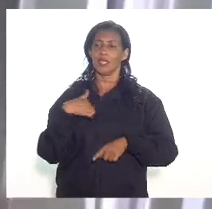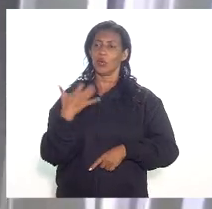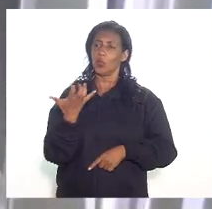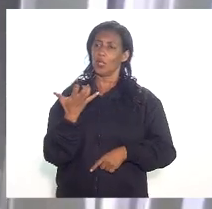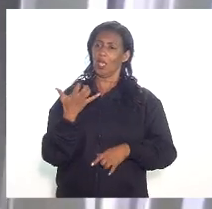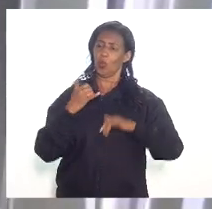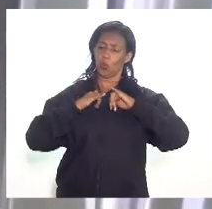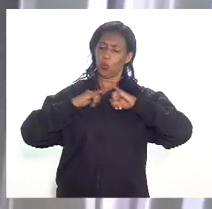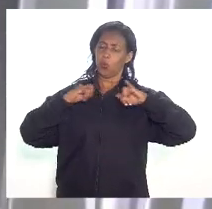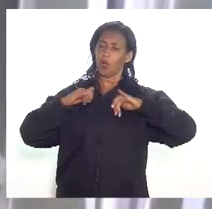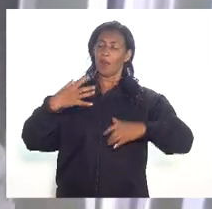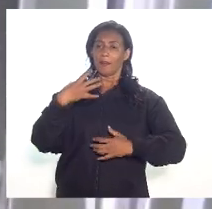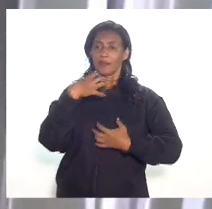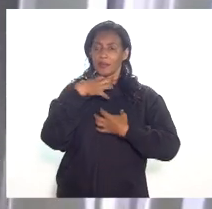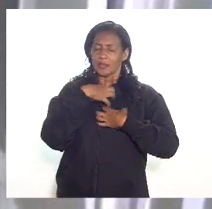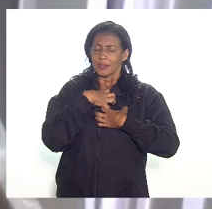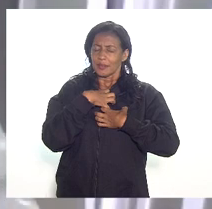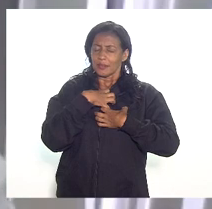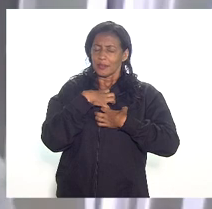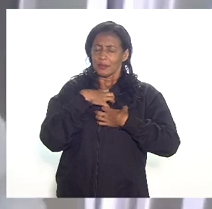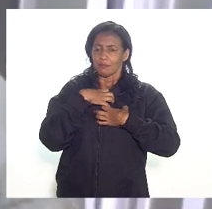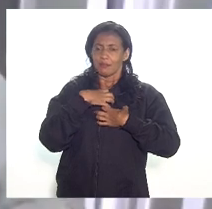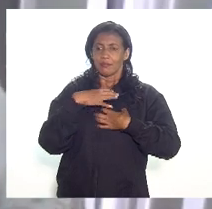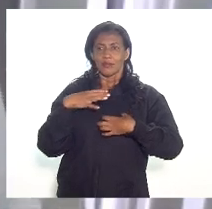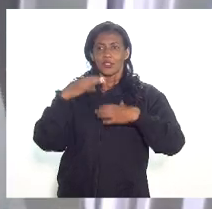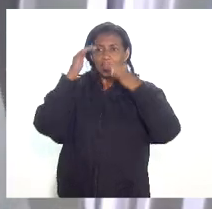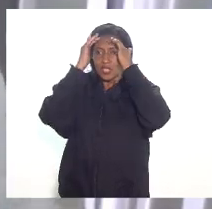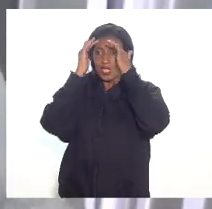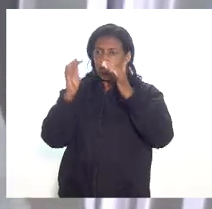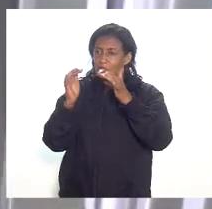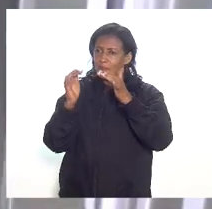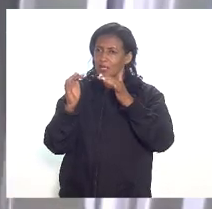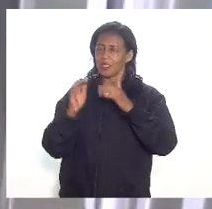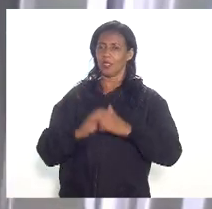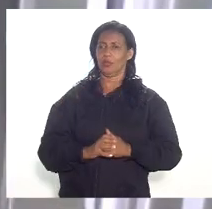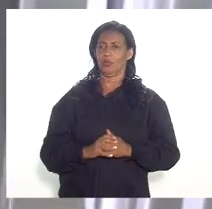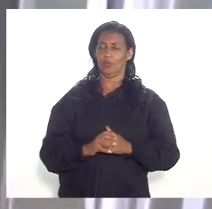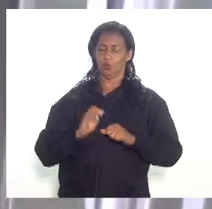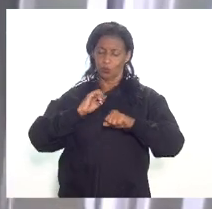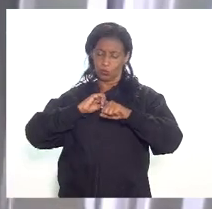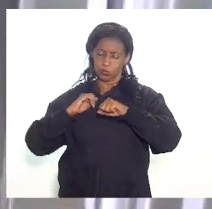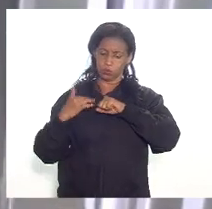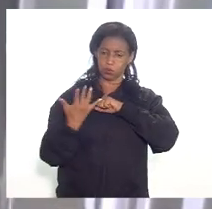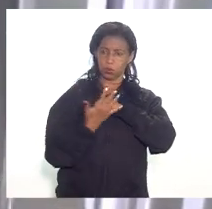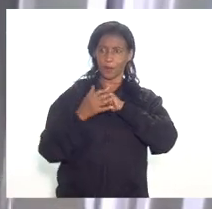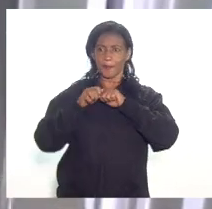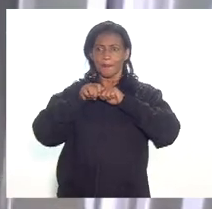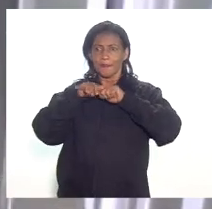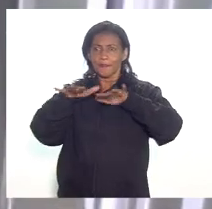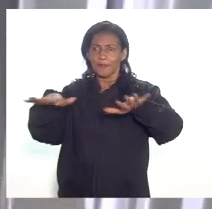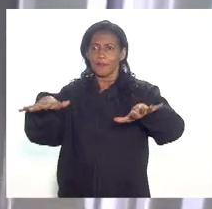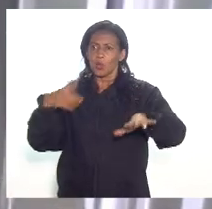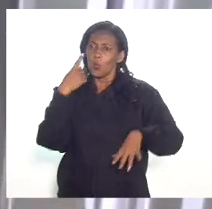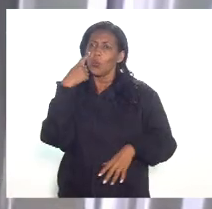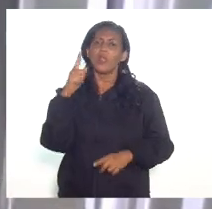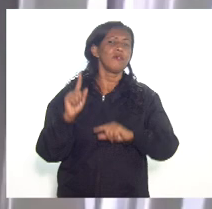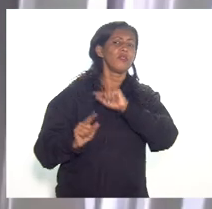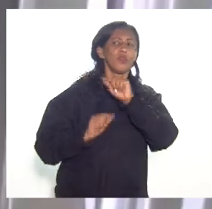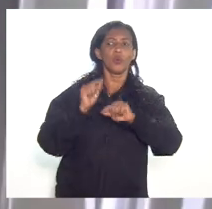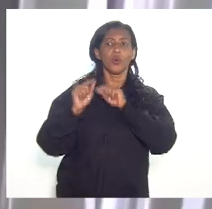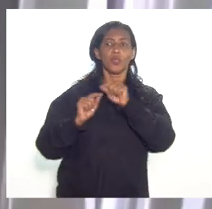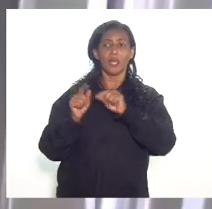transmitir esse sentimento de respeito de consideração ao contrário durante a pandemia o que se viu foram professores se